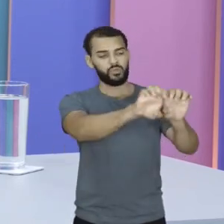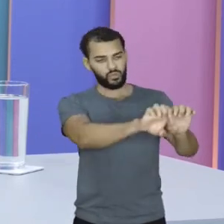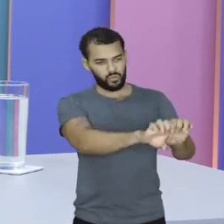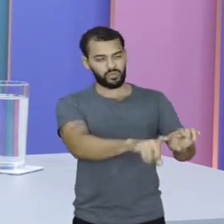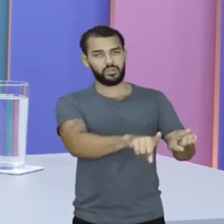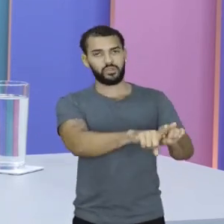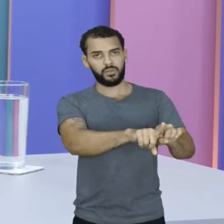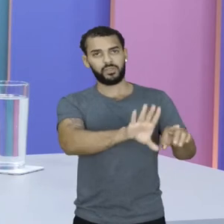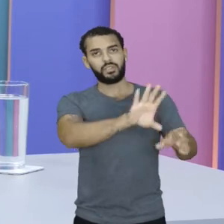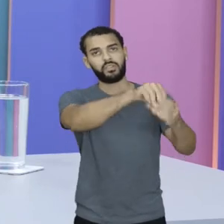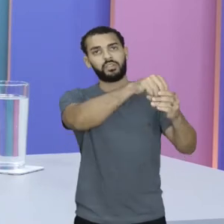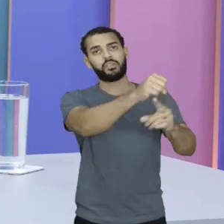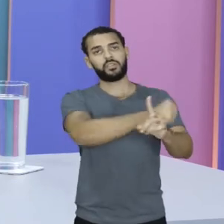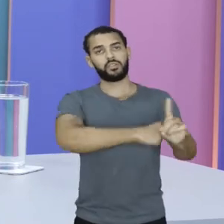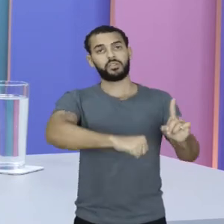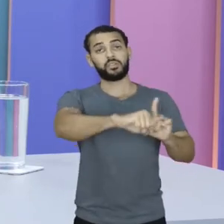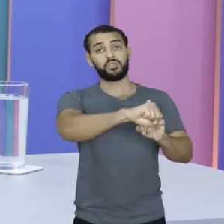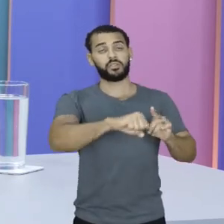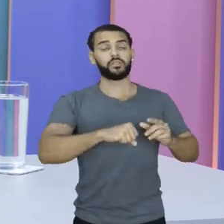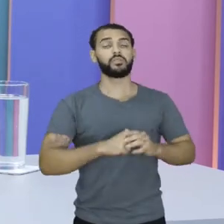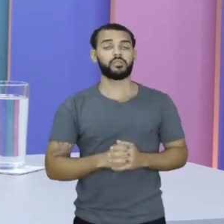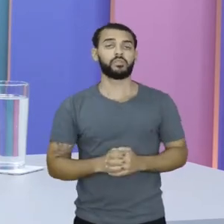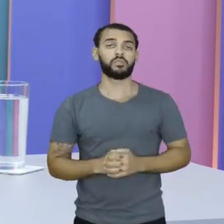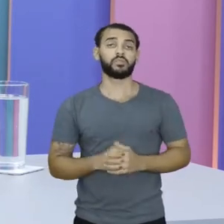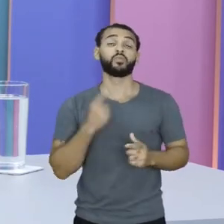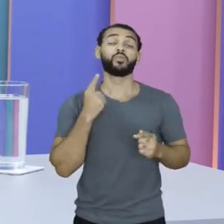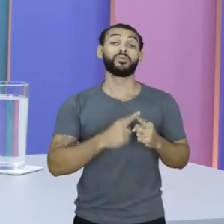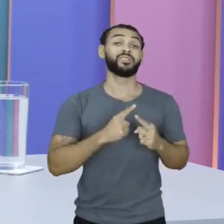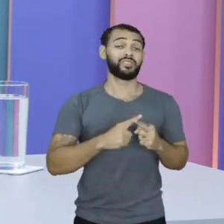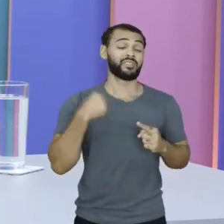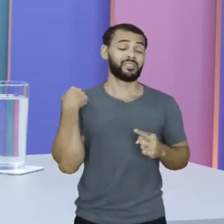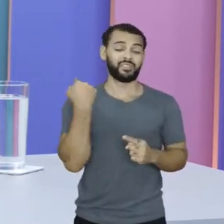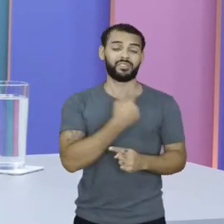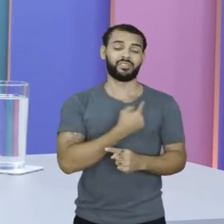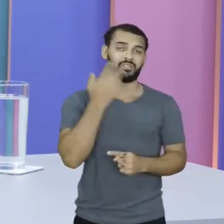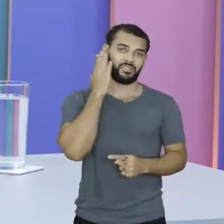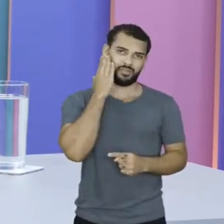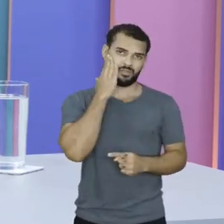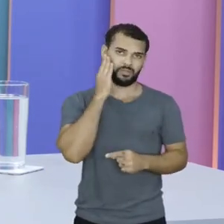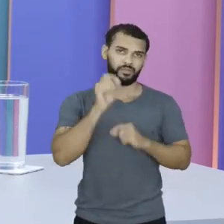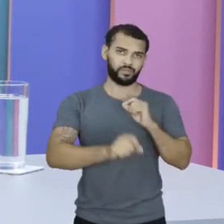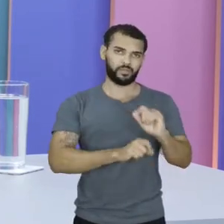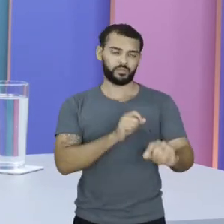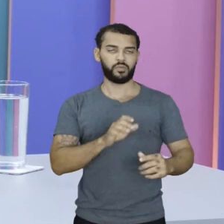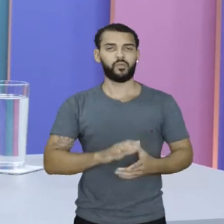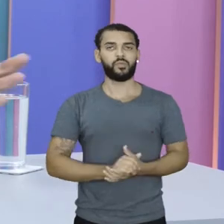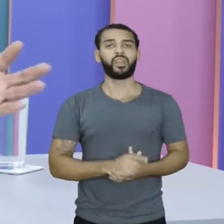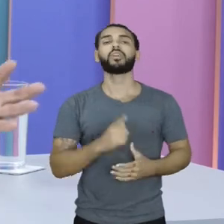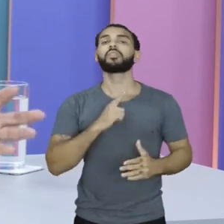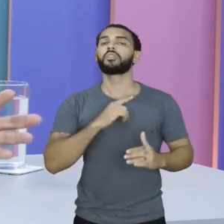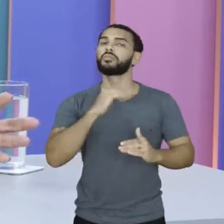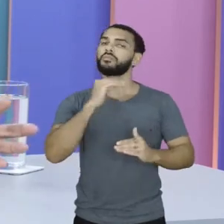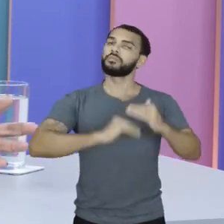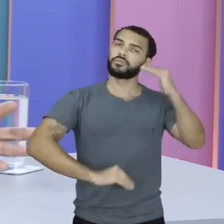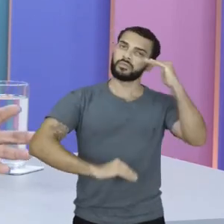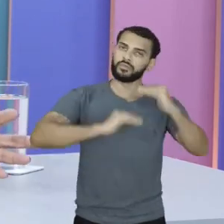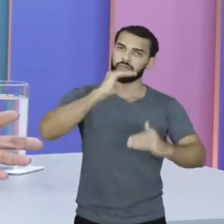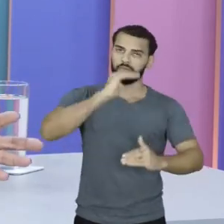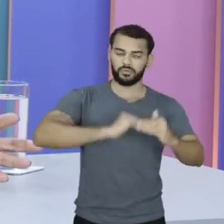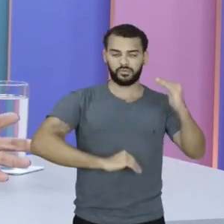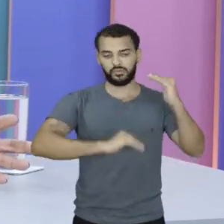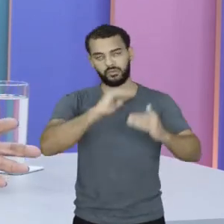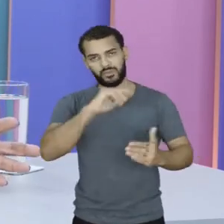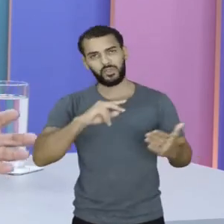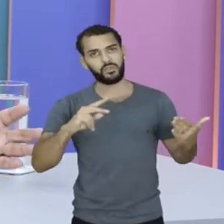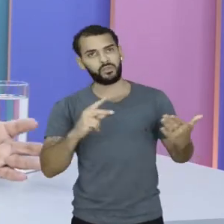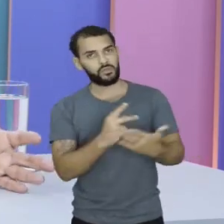nossa sociedade, porque nós sabemos que há essa desigualdade abissal que